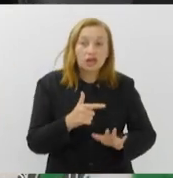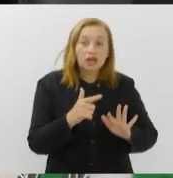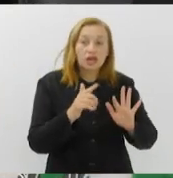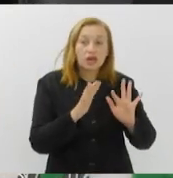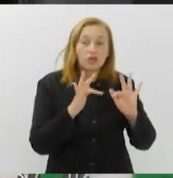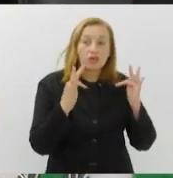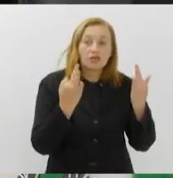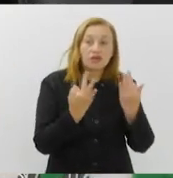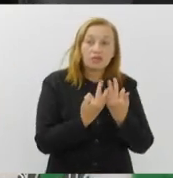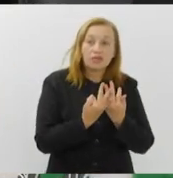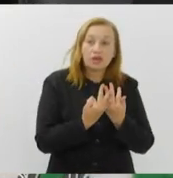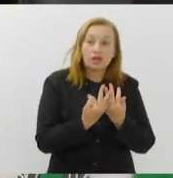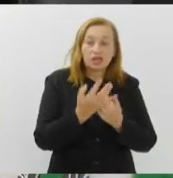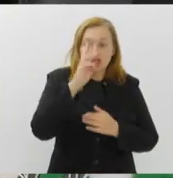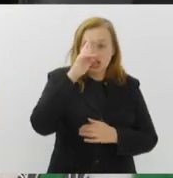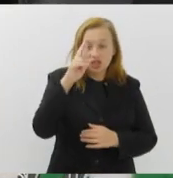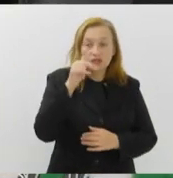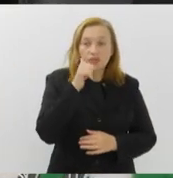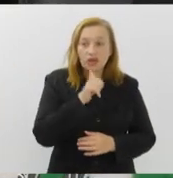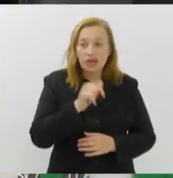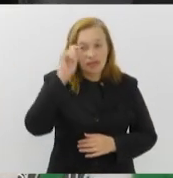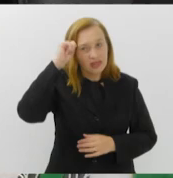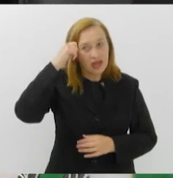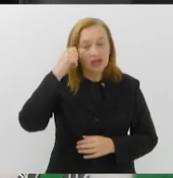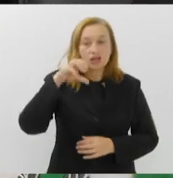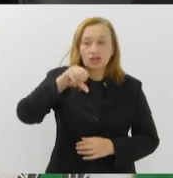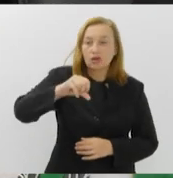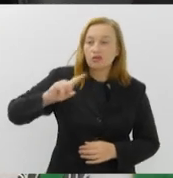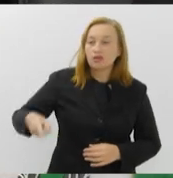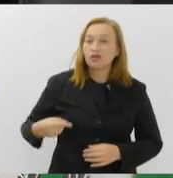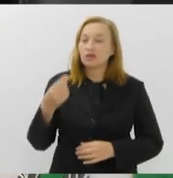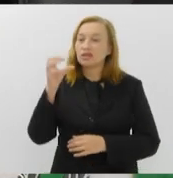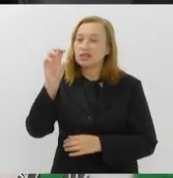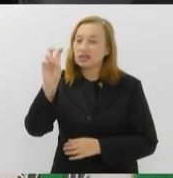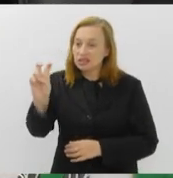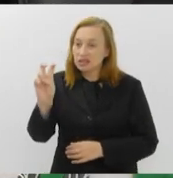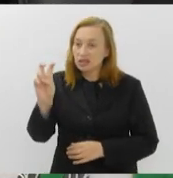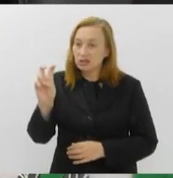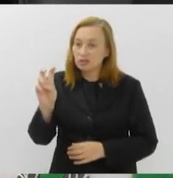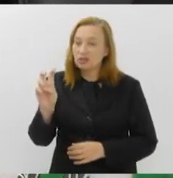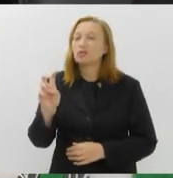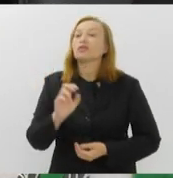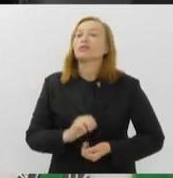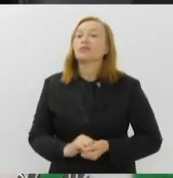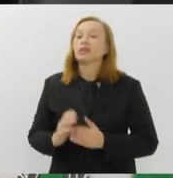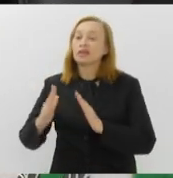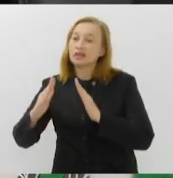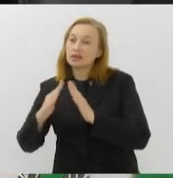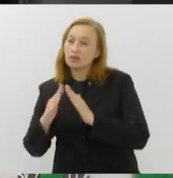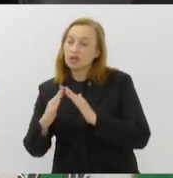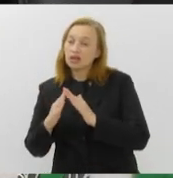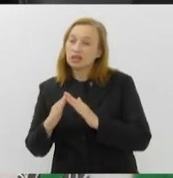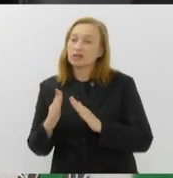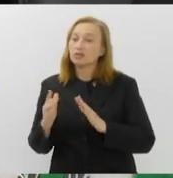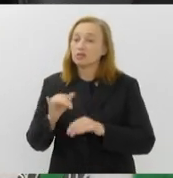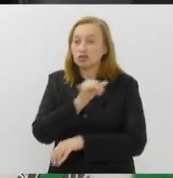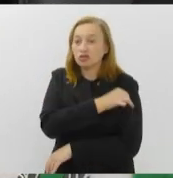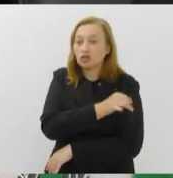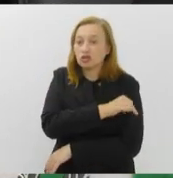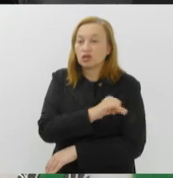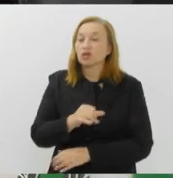mulheres negras. Em 9,5% desses domicílios no Rio de Janeiro. Quanto